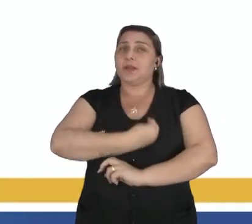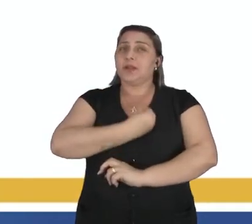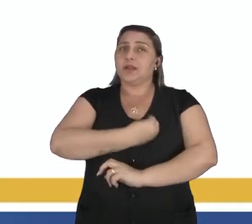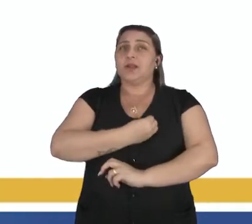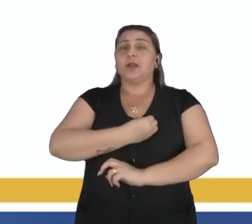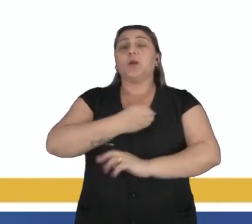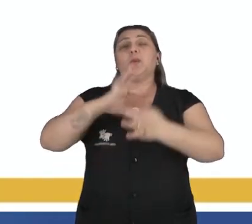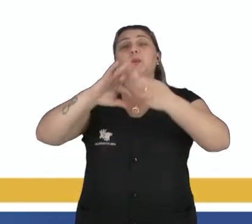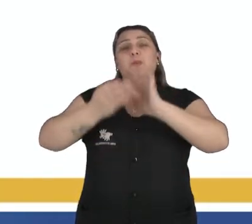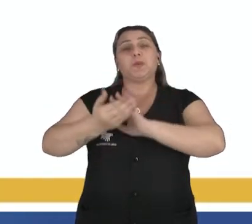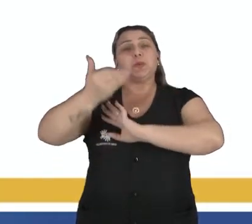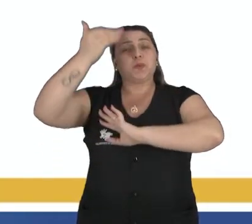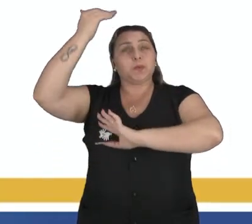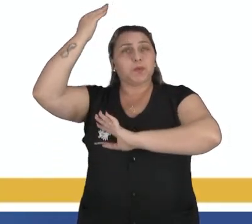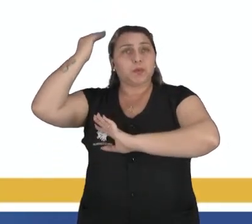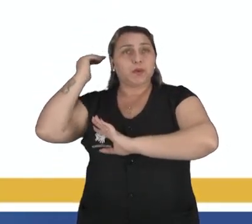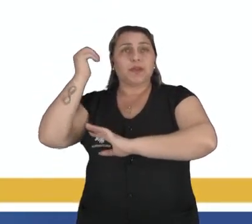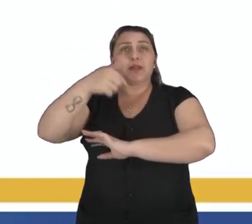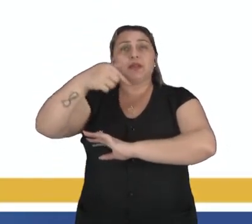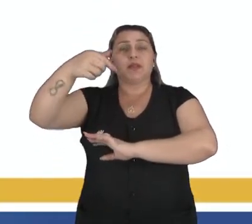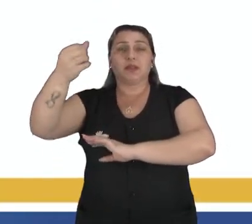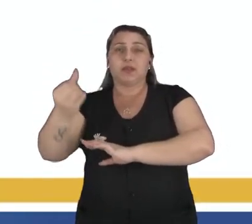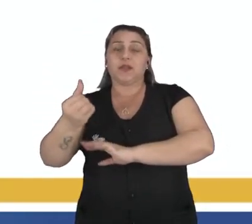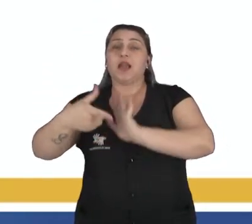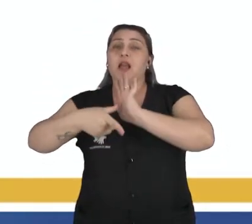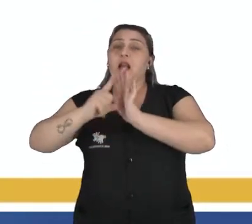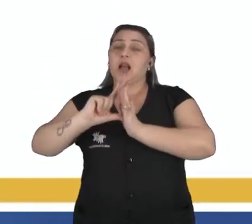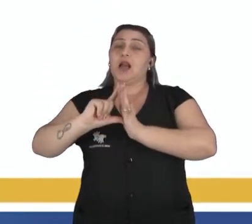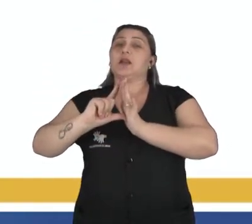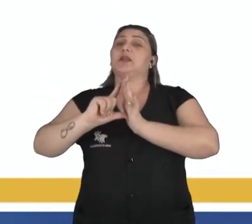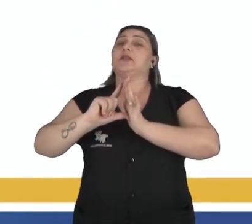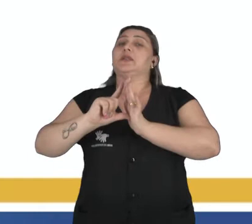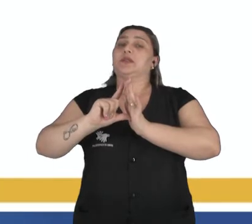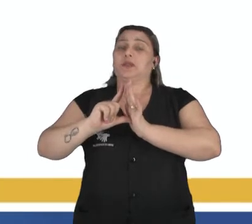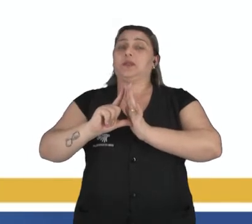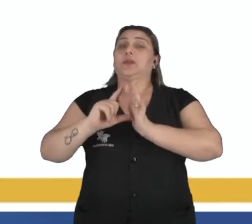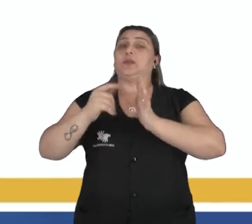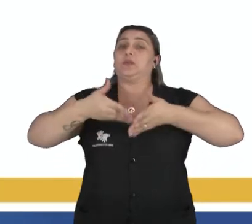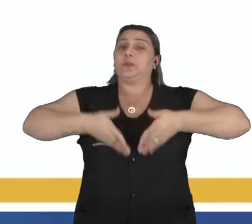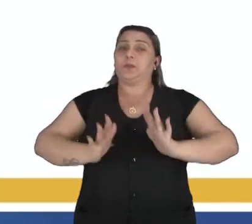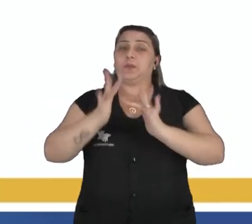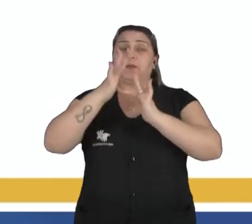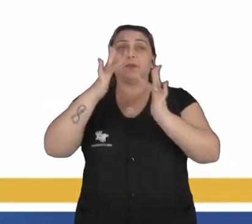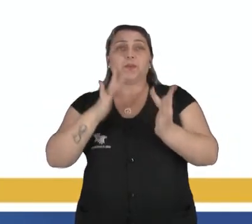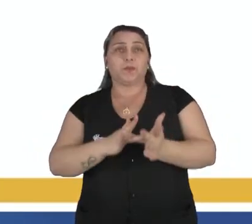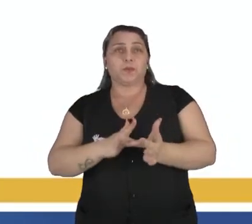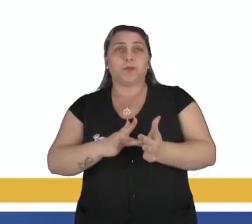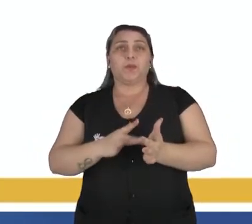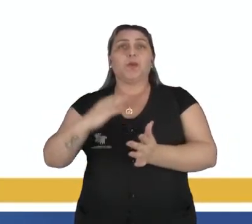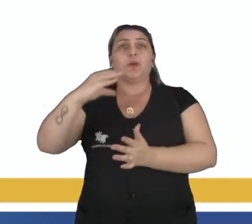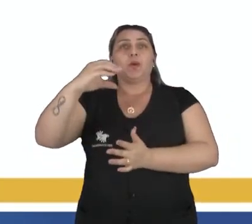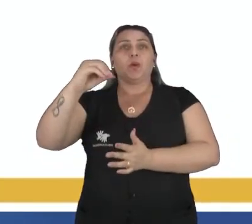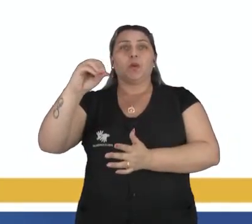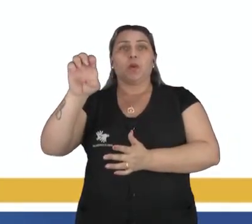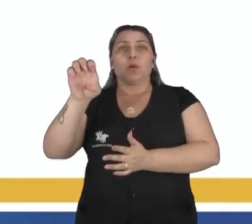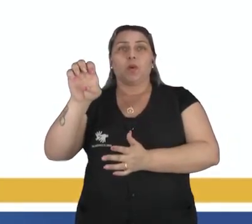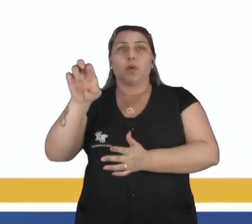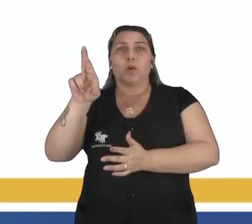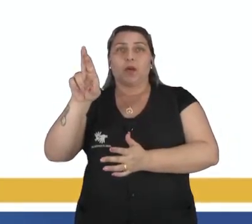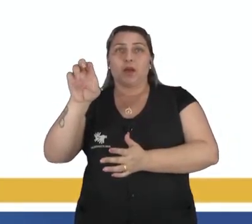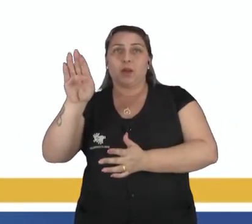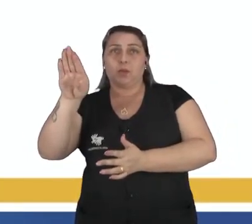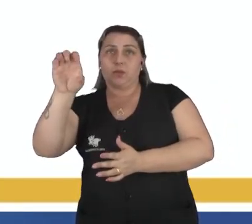dos Jogos da Antiguidade, né, em 786 a.C. Naquele ano, o Corebus de Elis